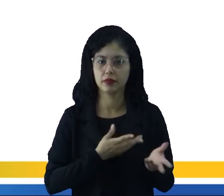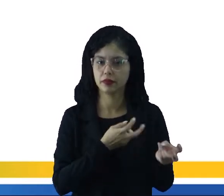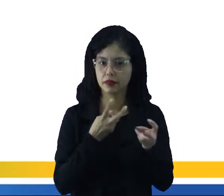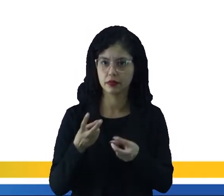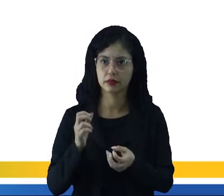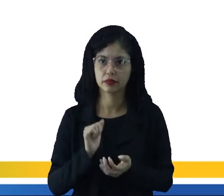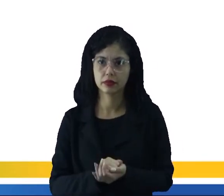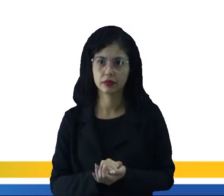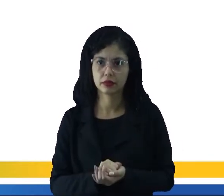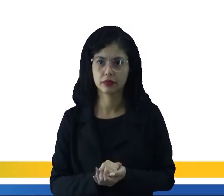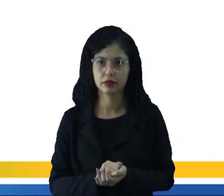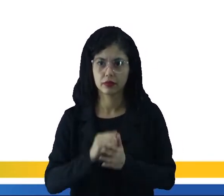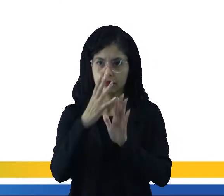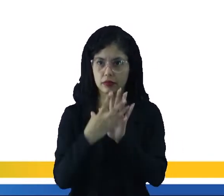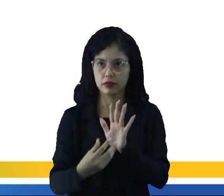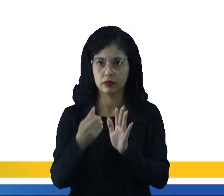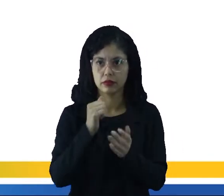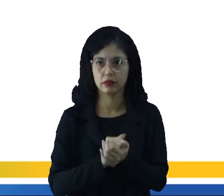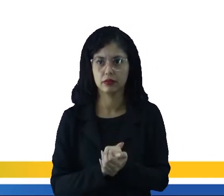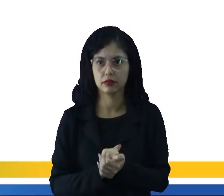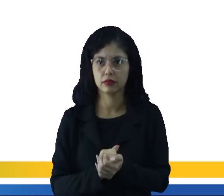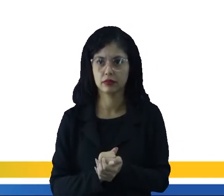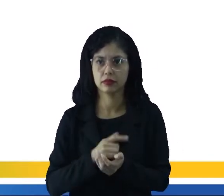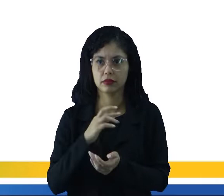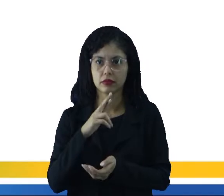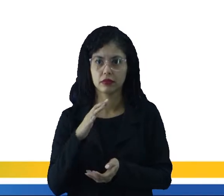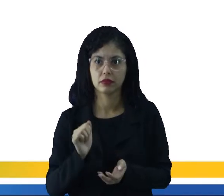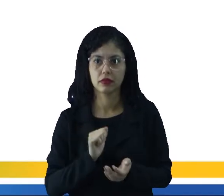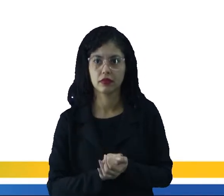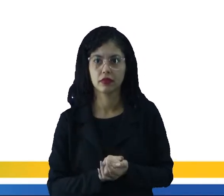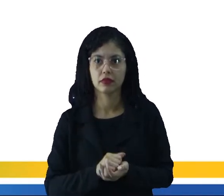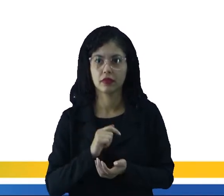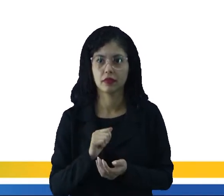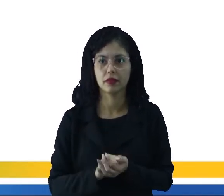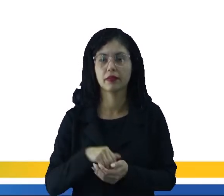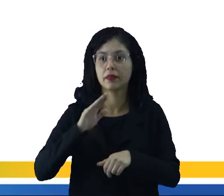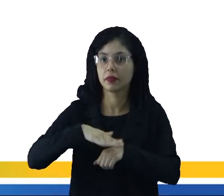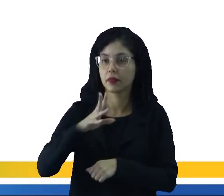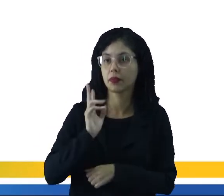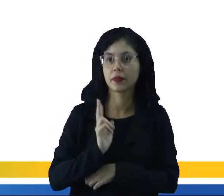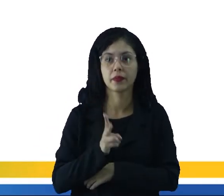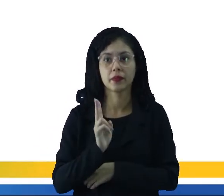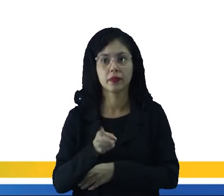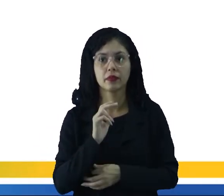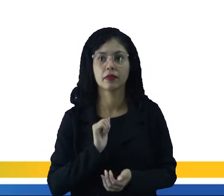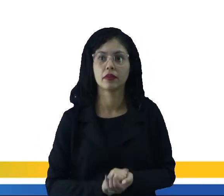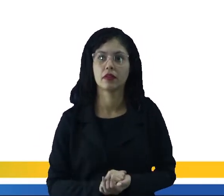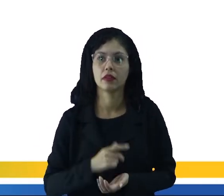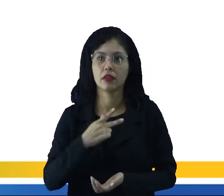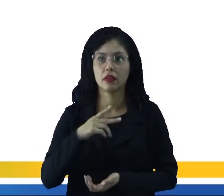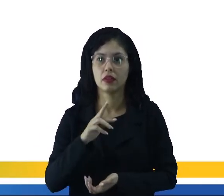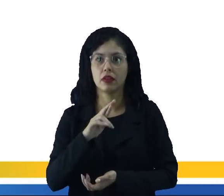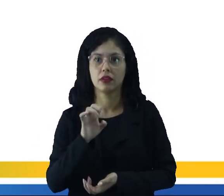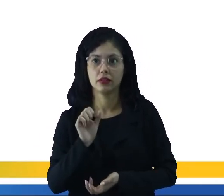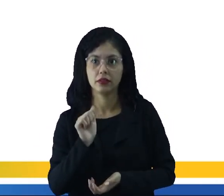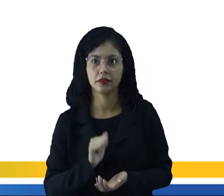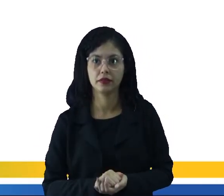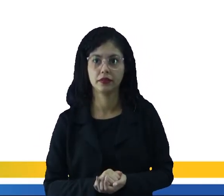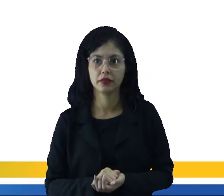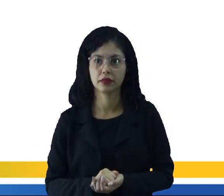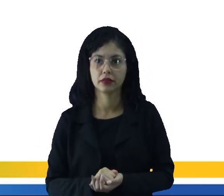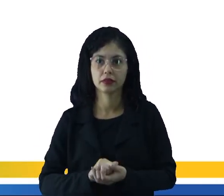em consideração as projeções cartográficas. As projeções mais frequentes são as de